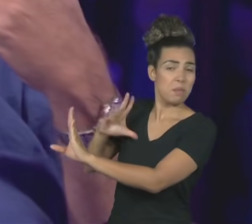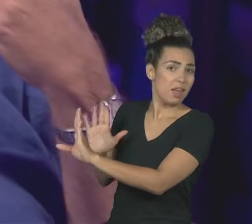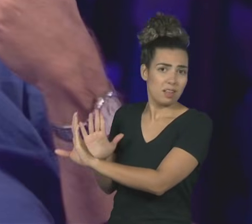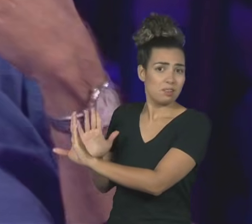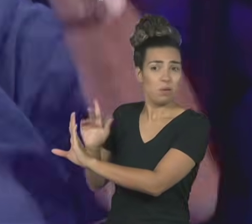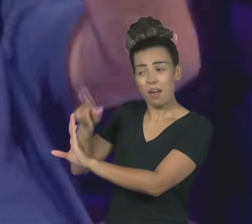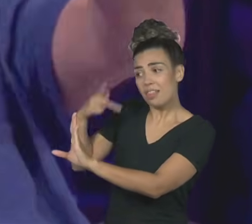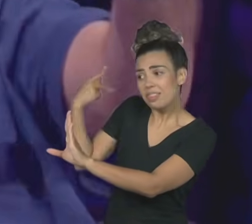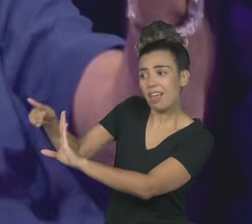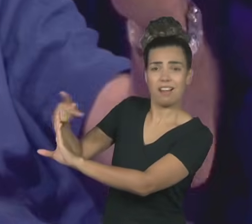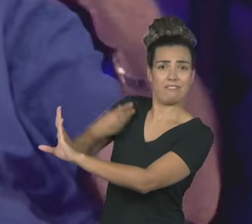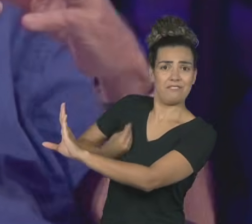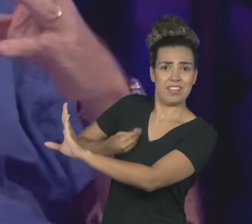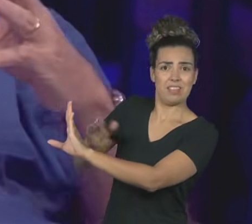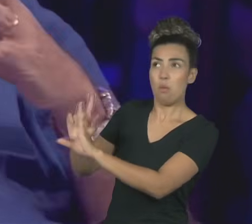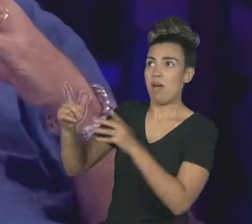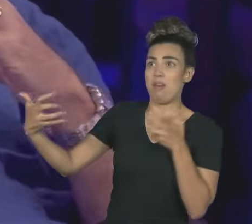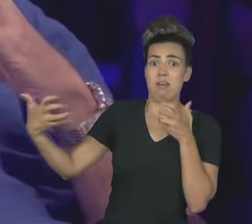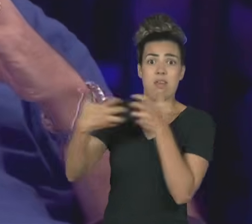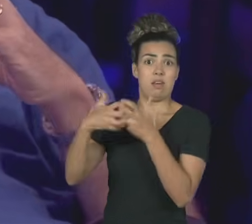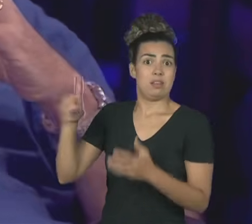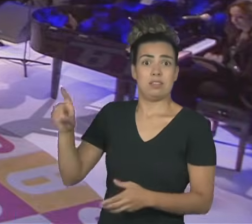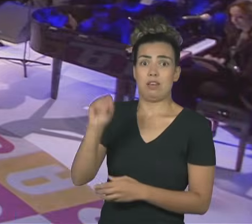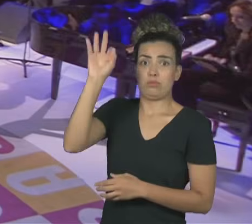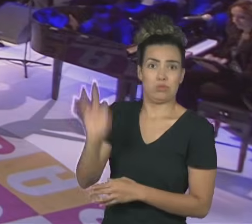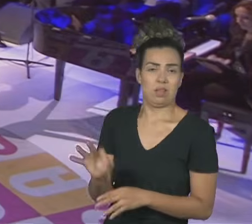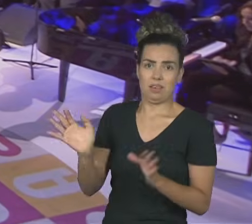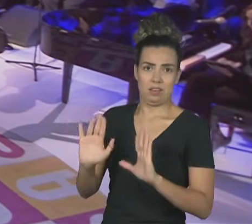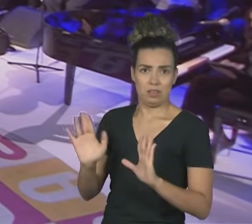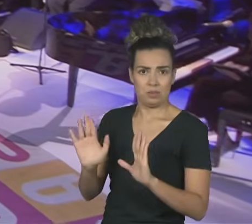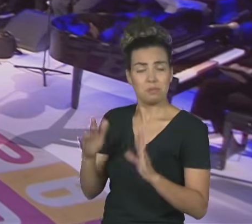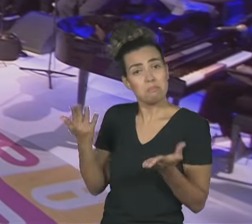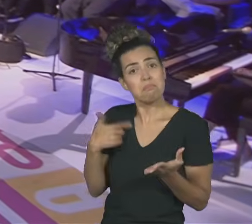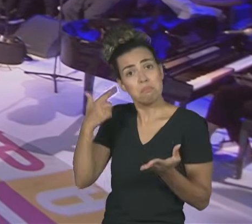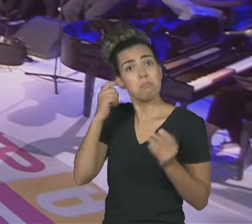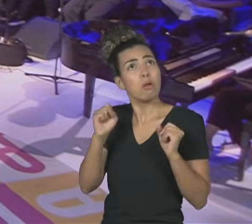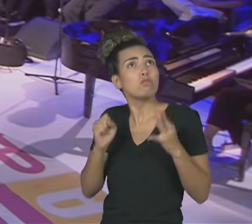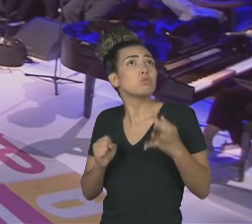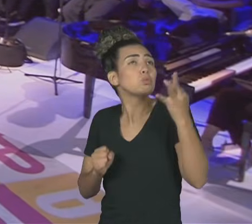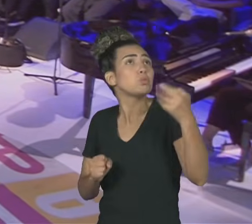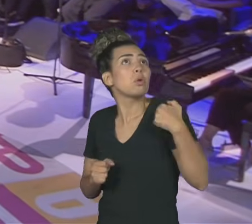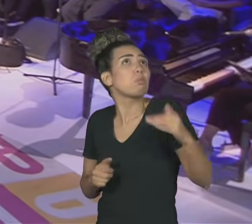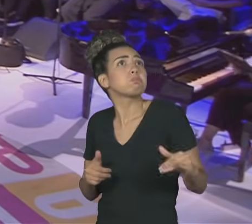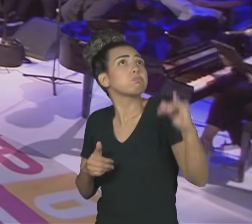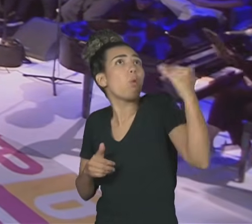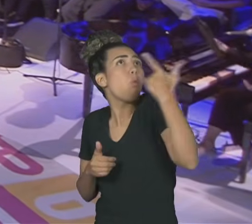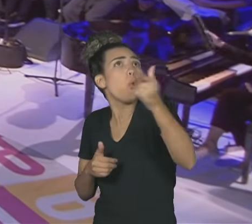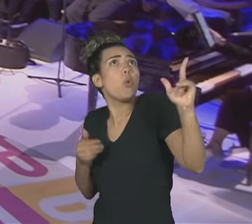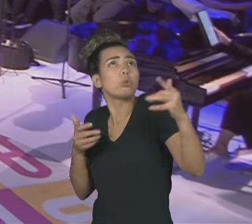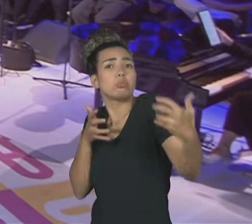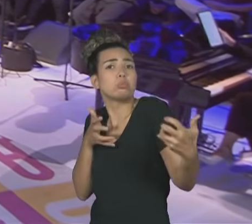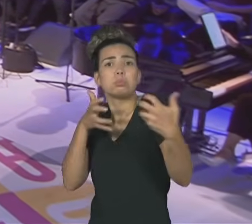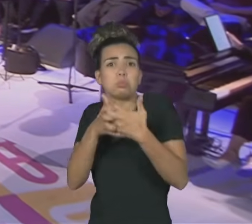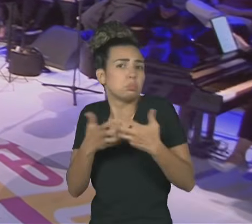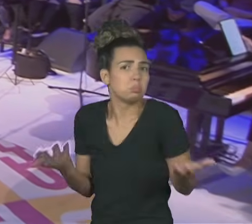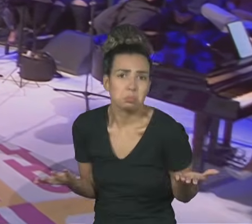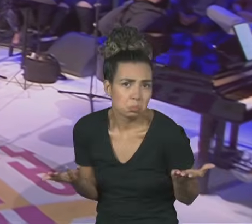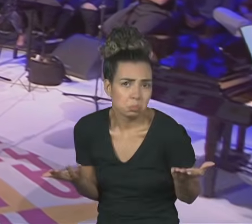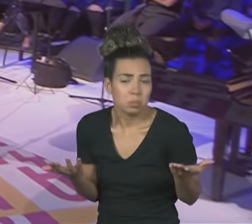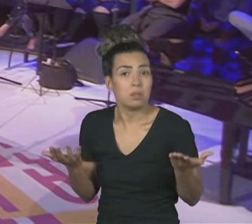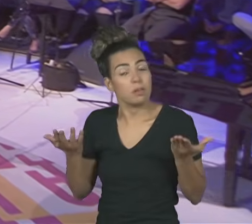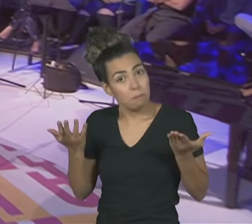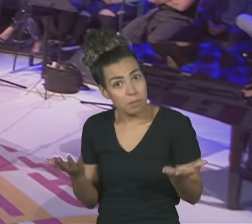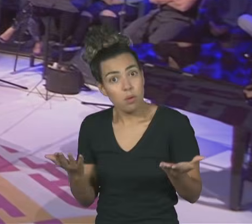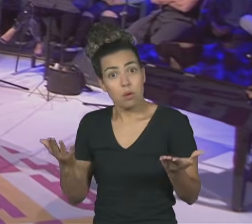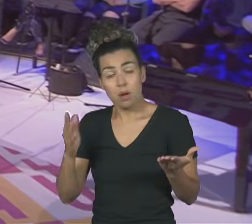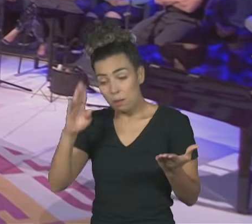ser reencontrado. Né? Bom, toda a arte, a magia e eu acho que a nossa esperança clínica é